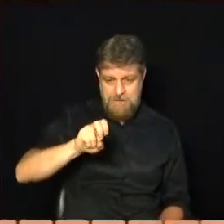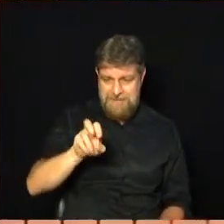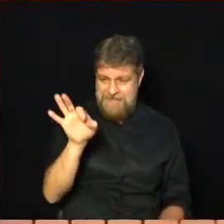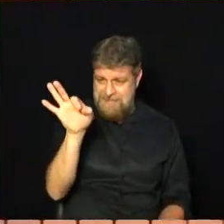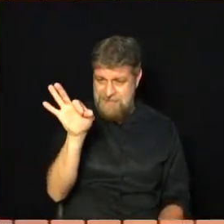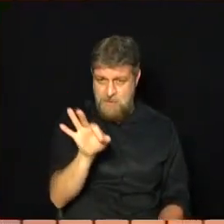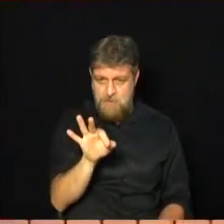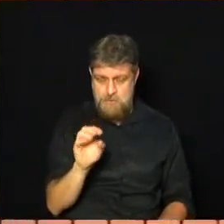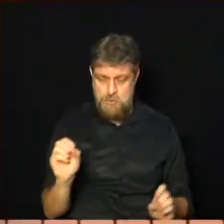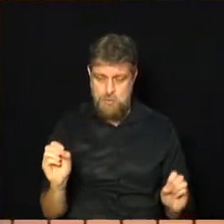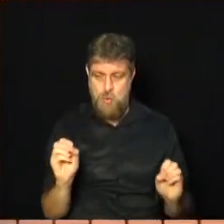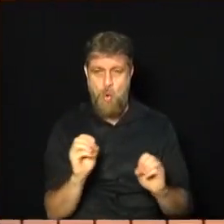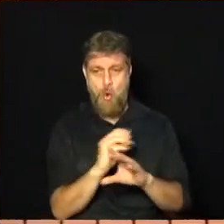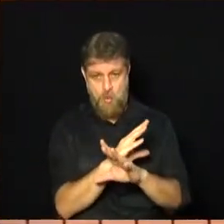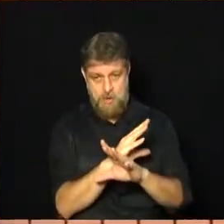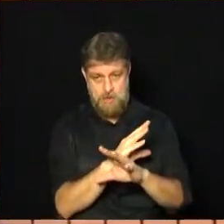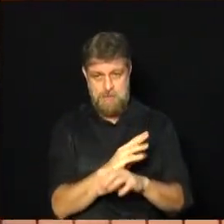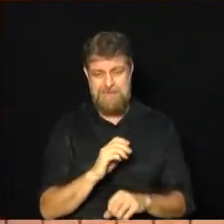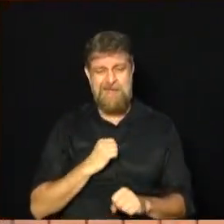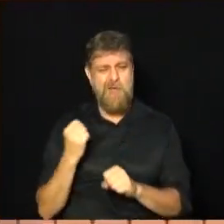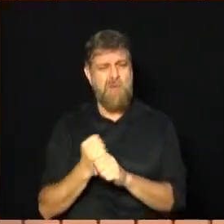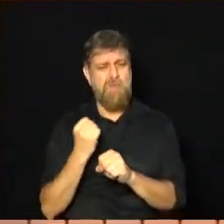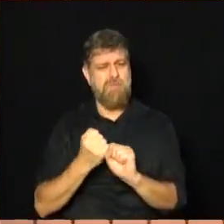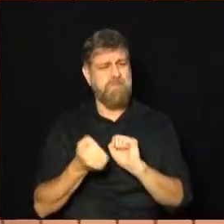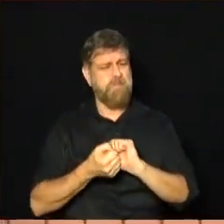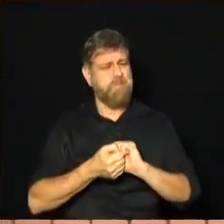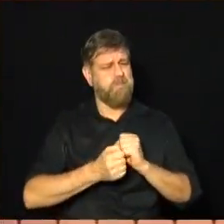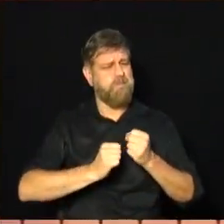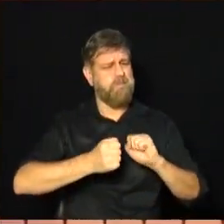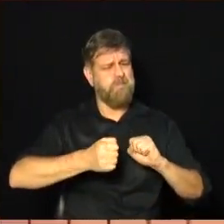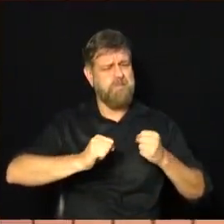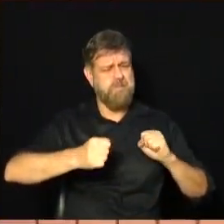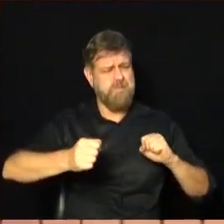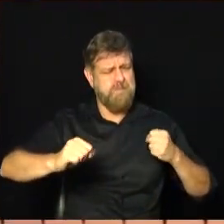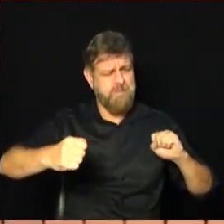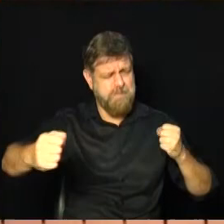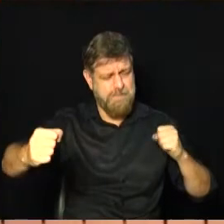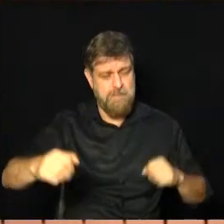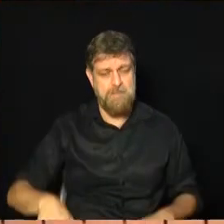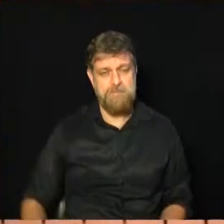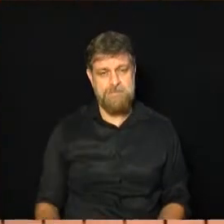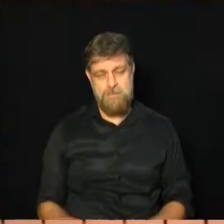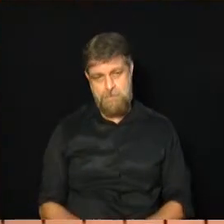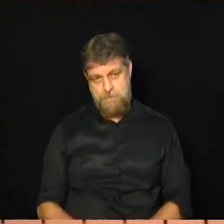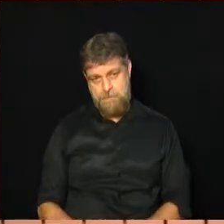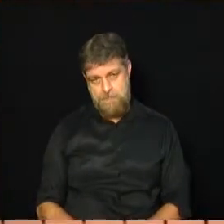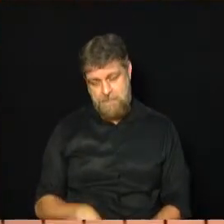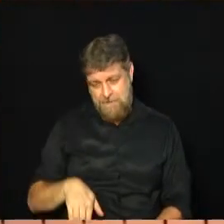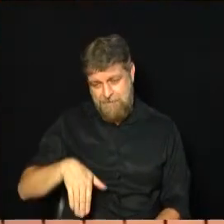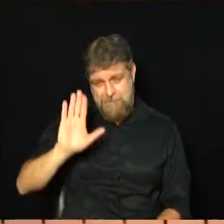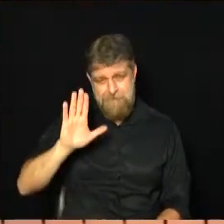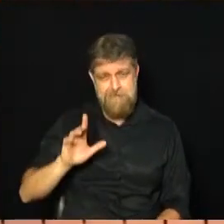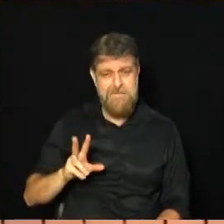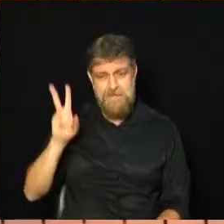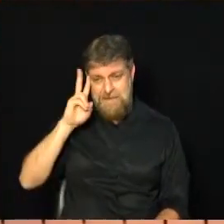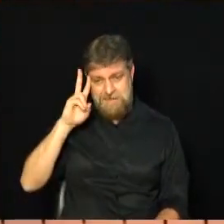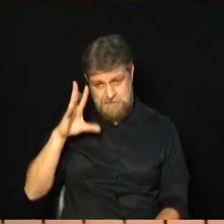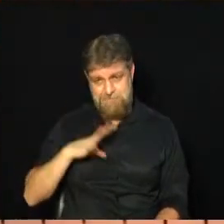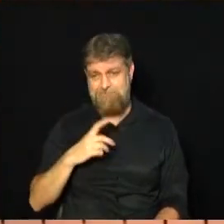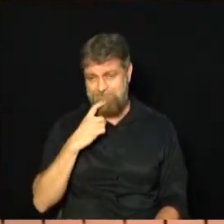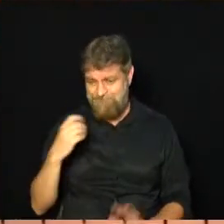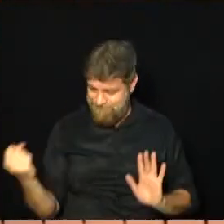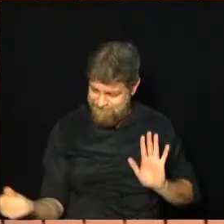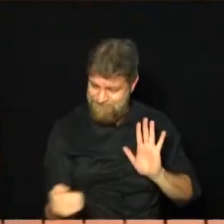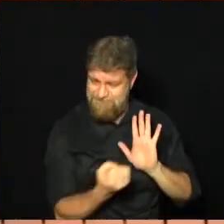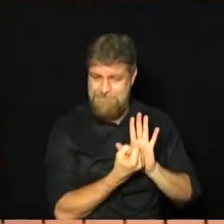concluído. É uma obra gigantesca, como eu mencionei na apresentação toda, a maior obra feita na história de Campinas, né,